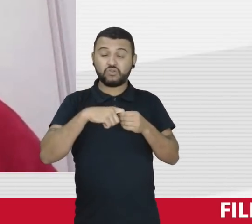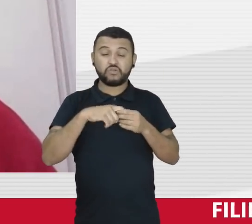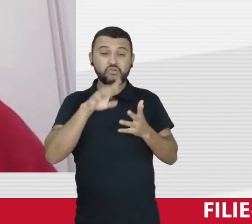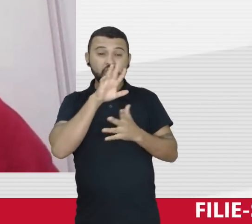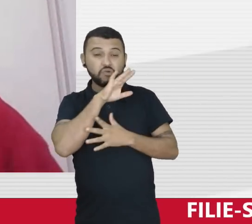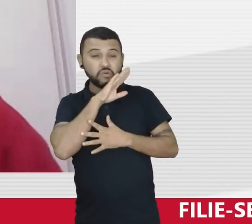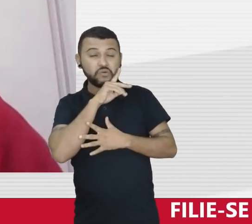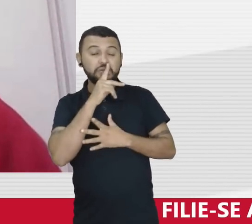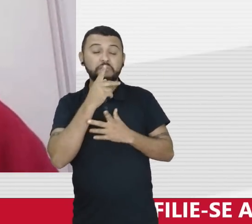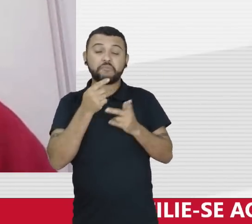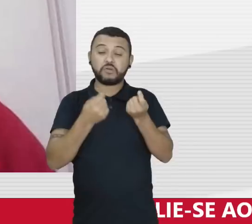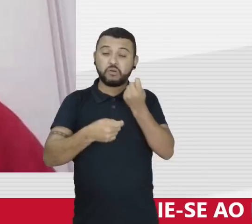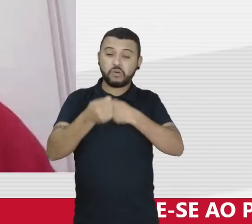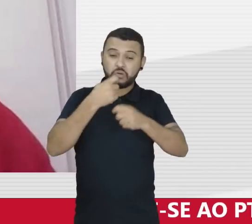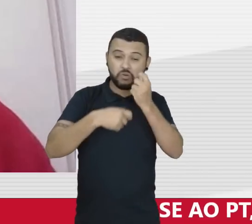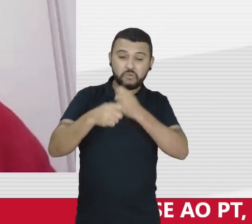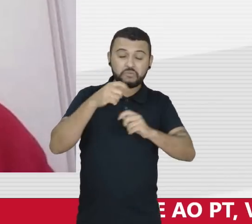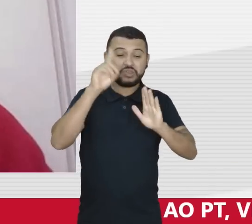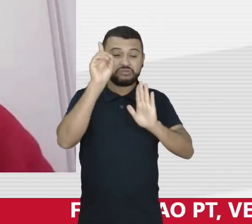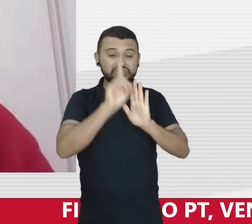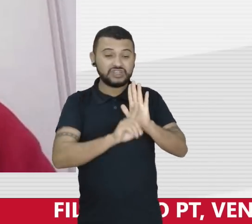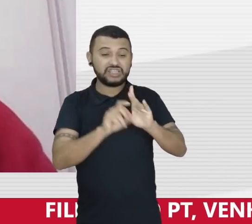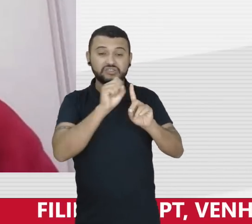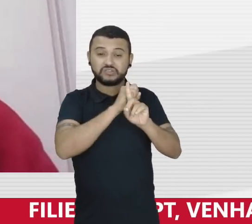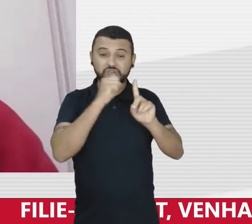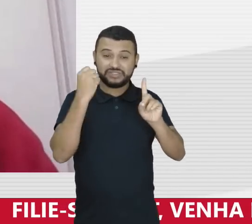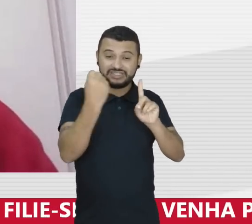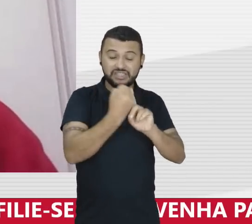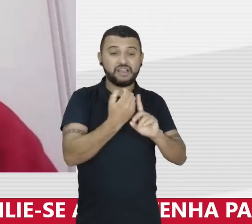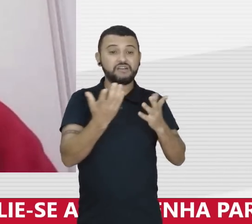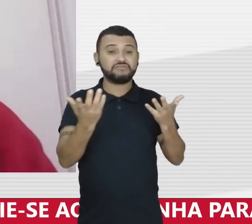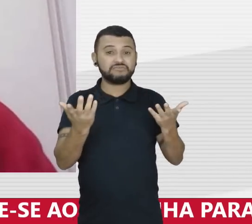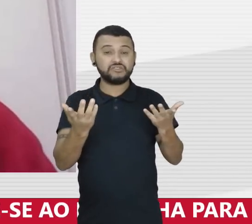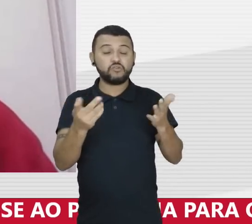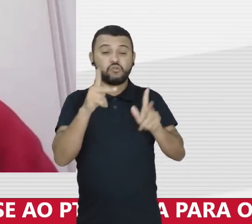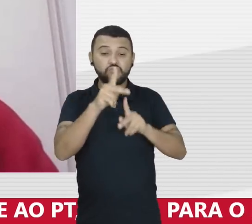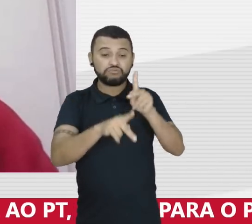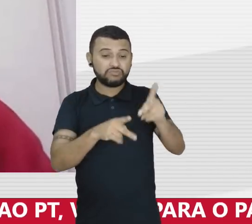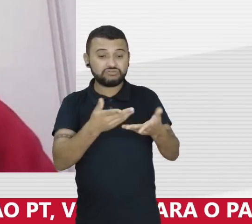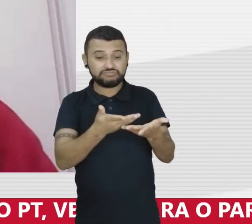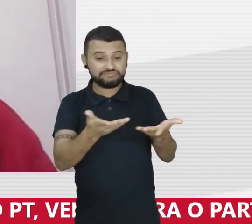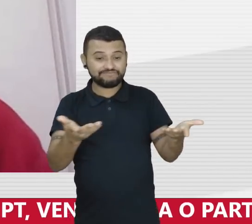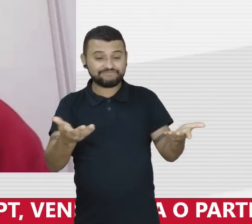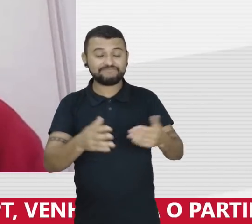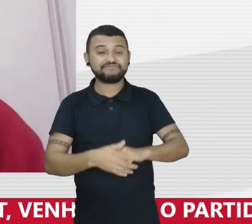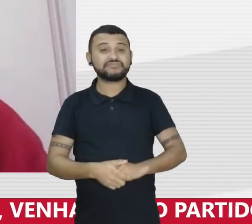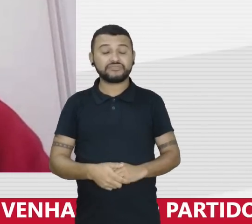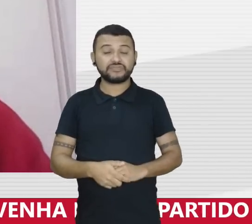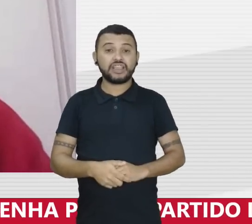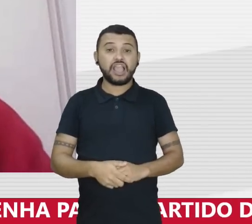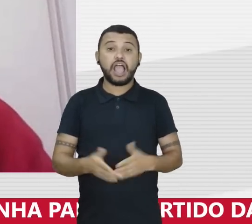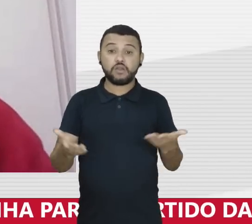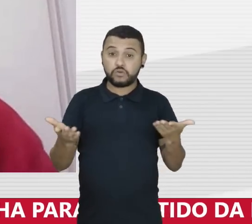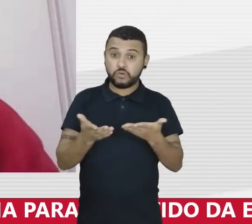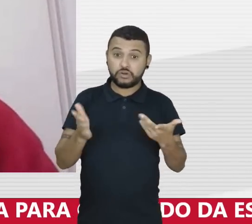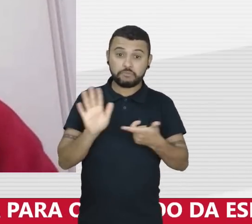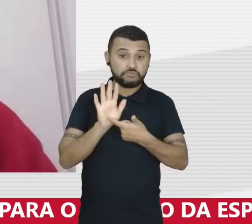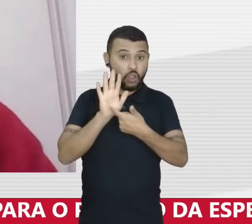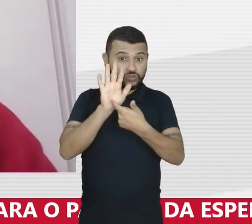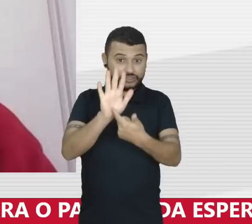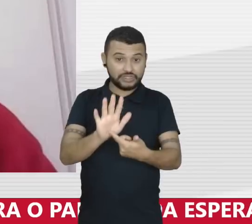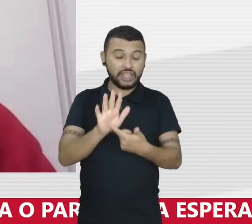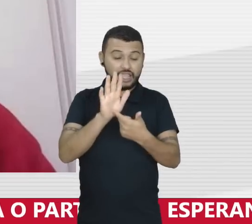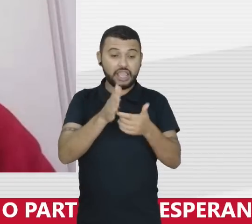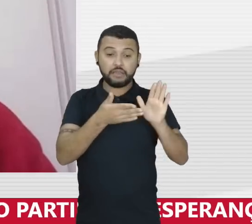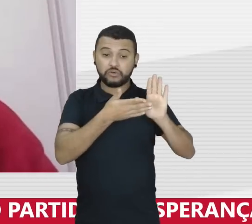direitos econômicos, nos direitos sociais do nosso povo. E, evidentemente, essa